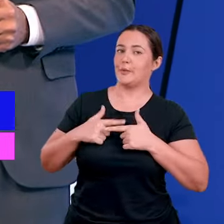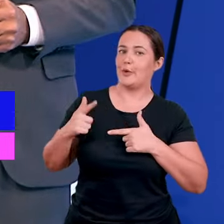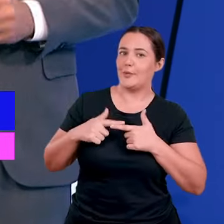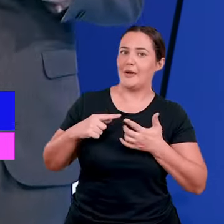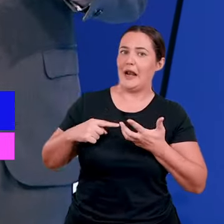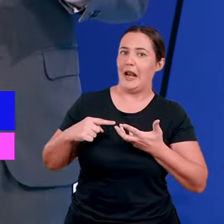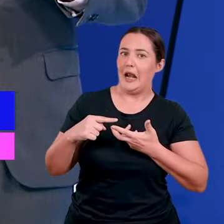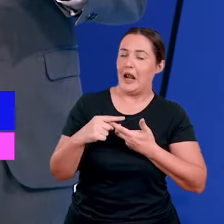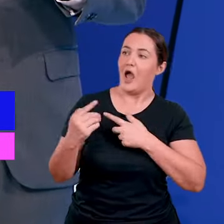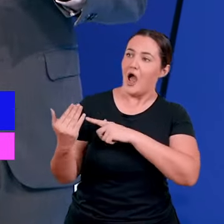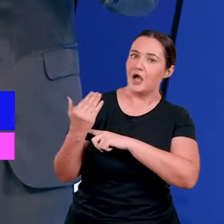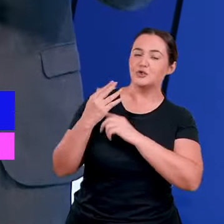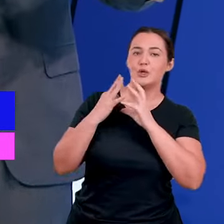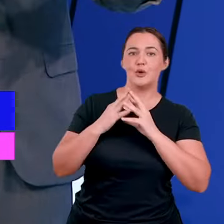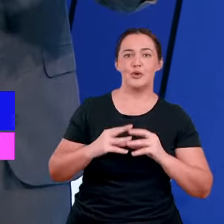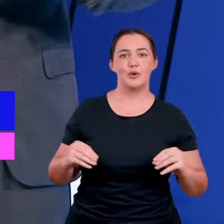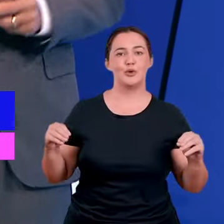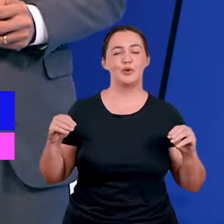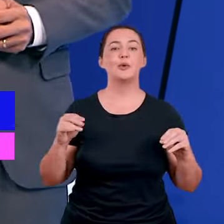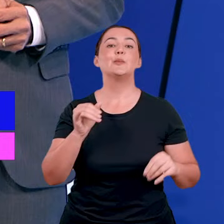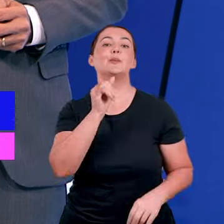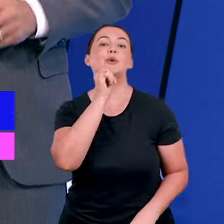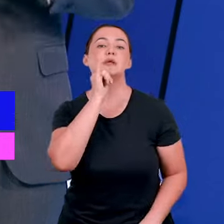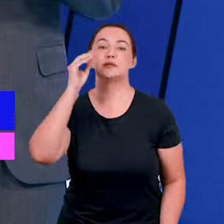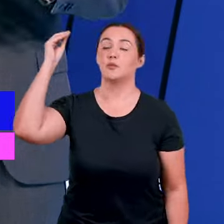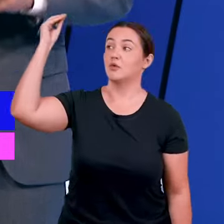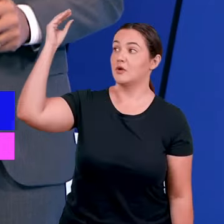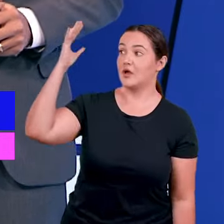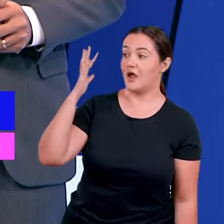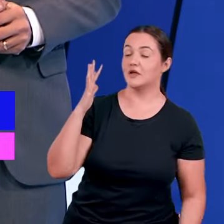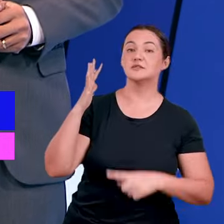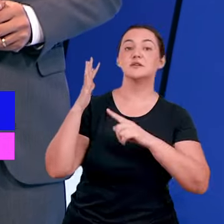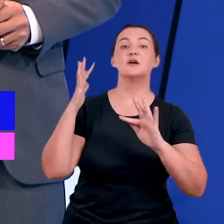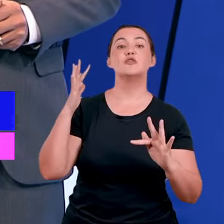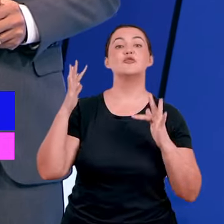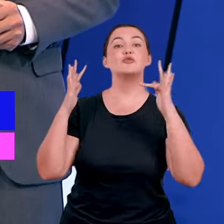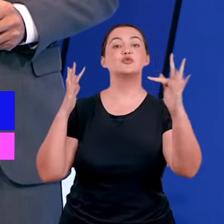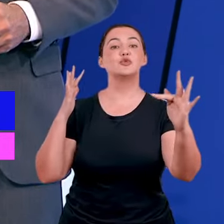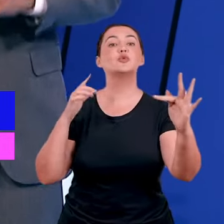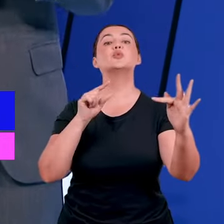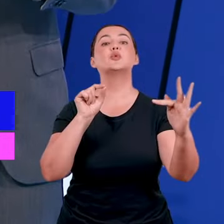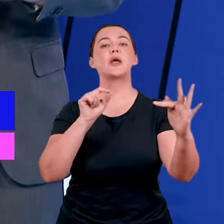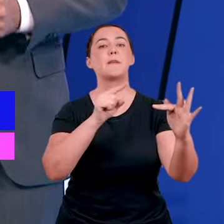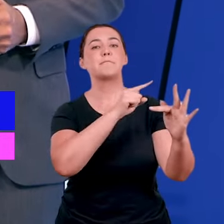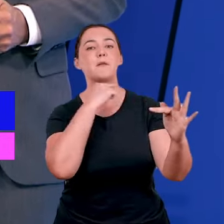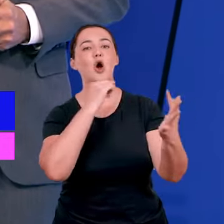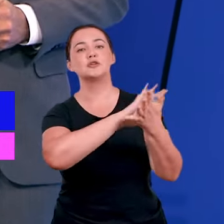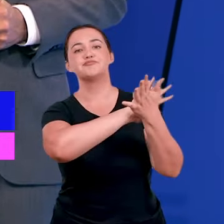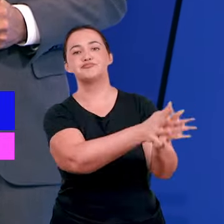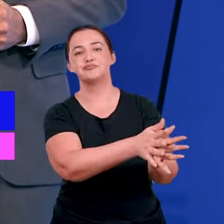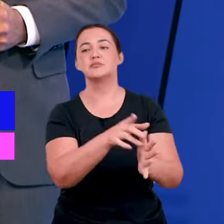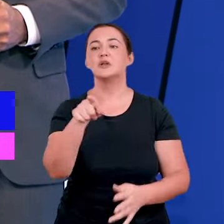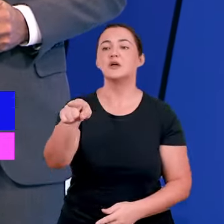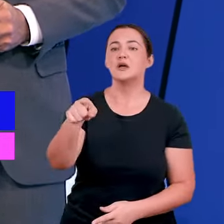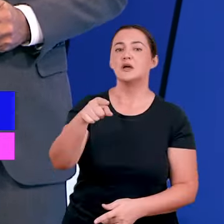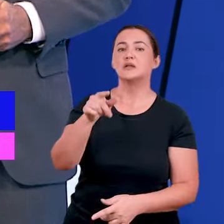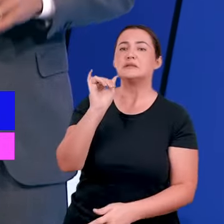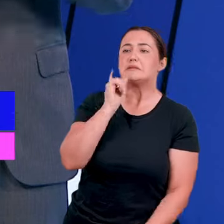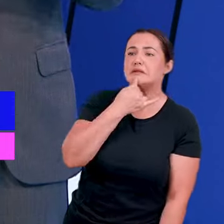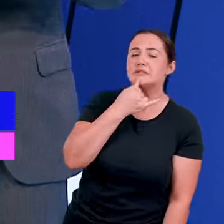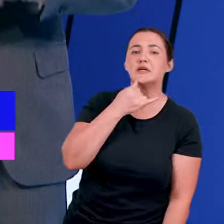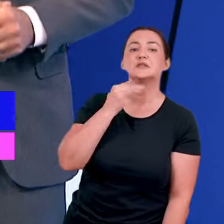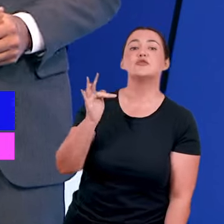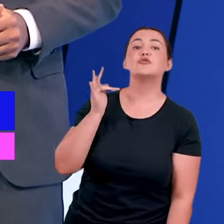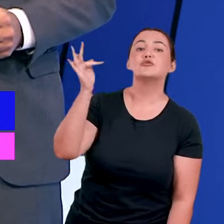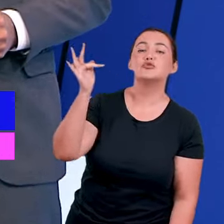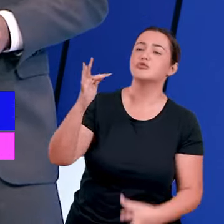vida. A graça de Deus é a solução para a morte. A graça de Deus é a solução para o choro. A graça de Deus é a solução